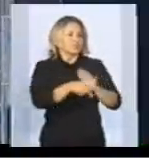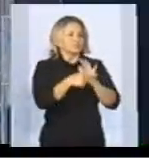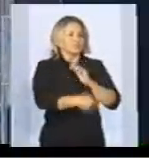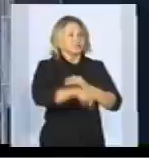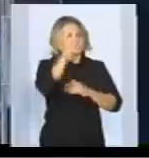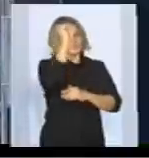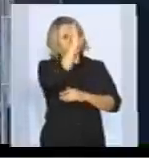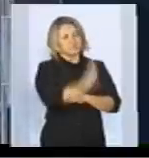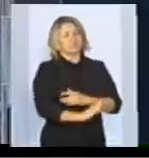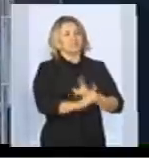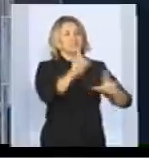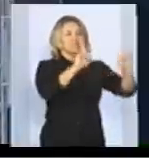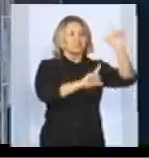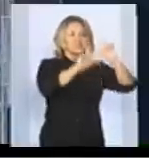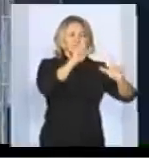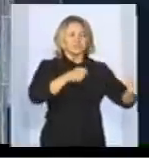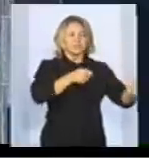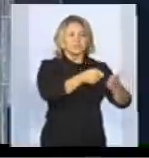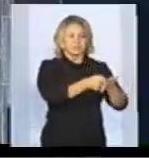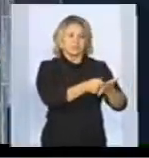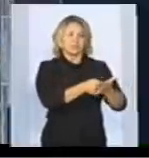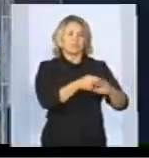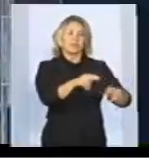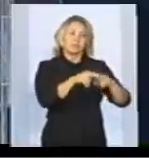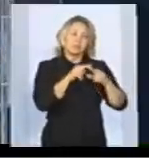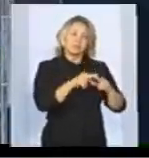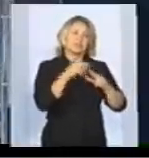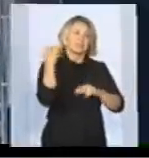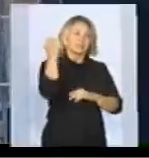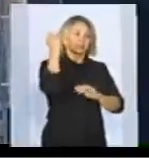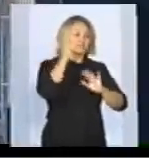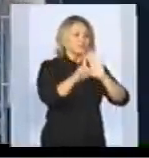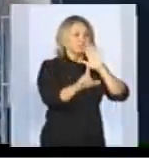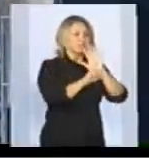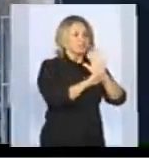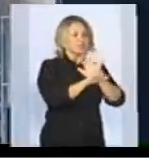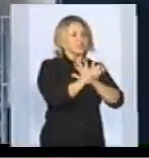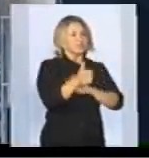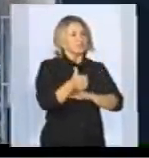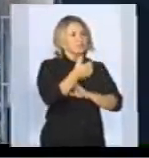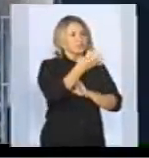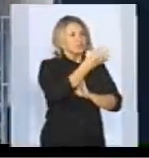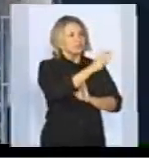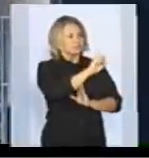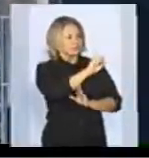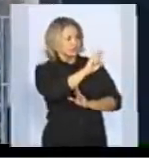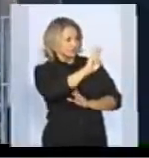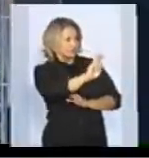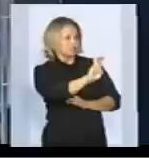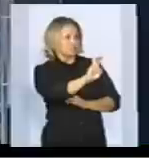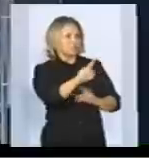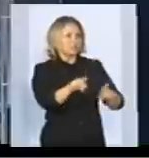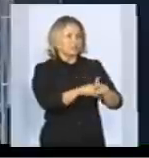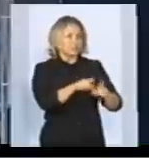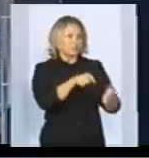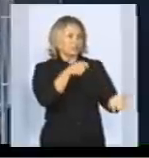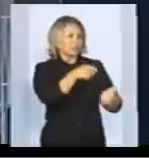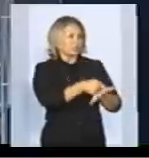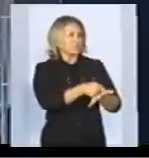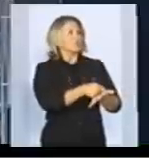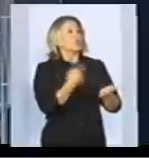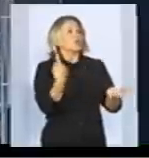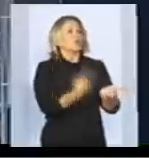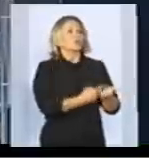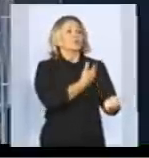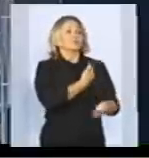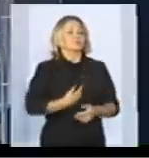por assinatura daí a relevância da Lei 12485 e consequentemente do papel do estado em garantir a sua execução a